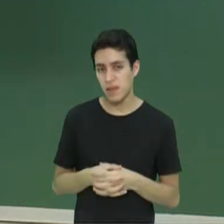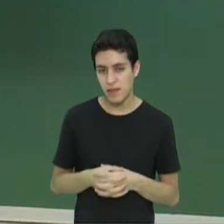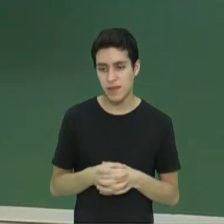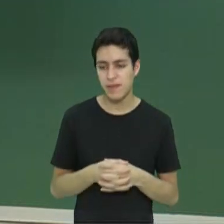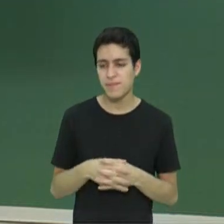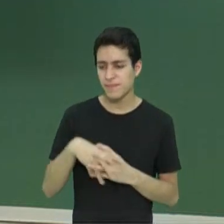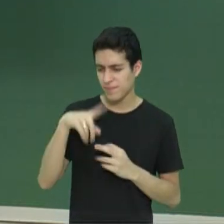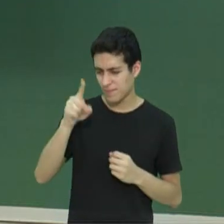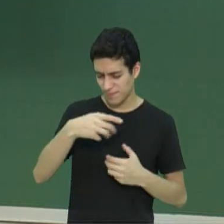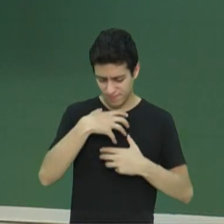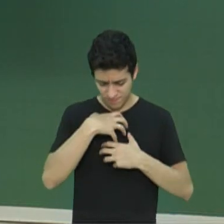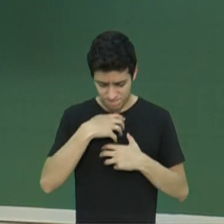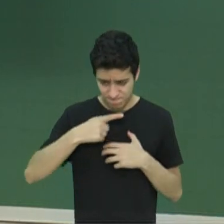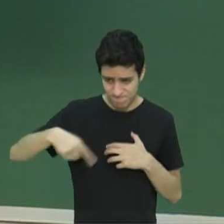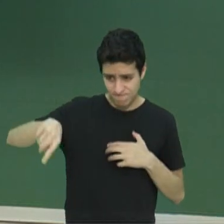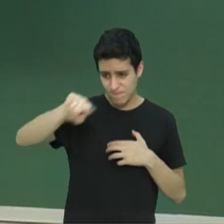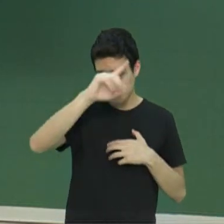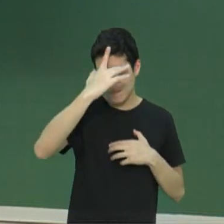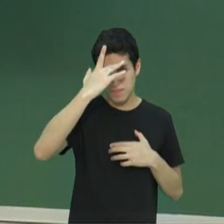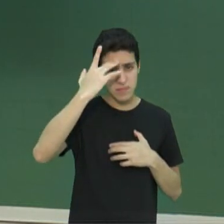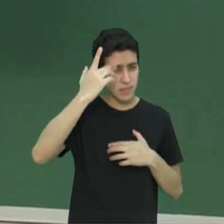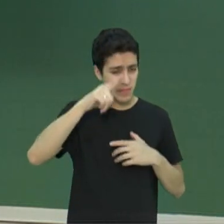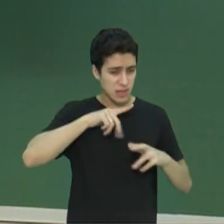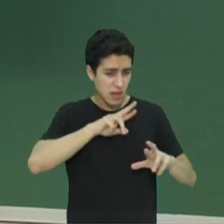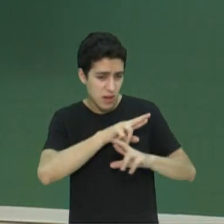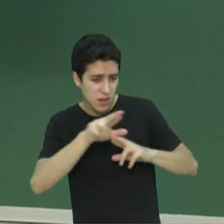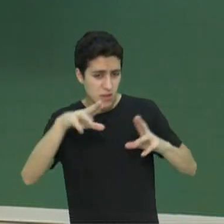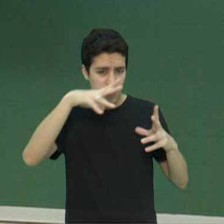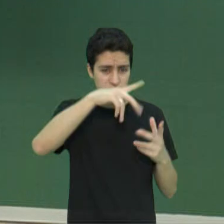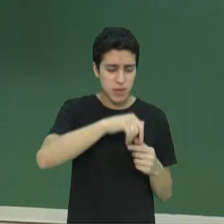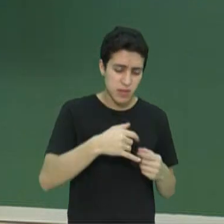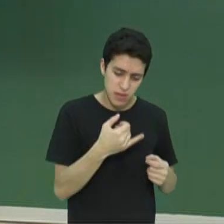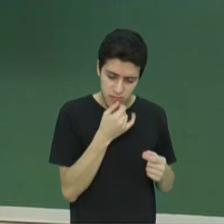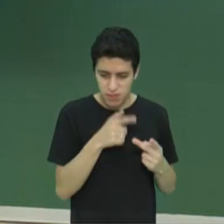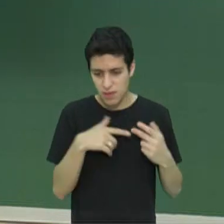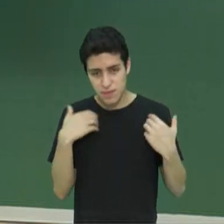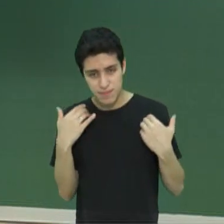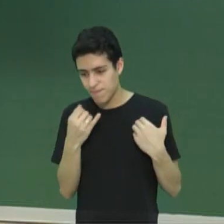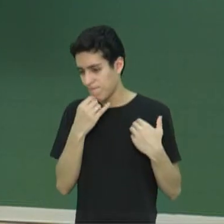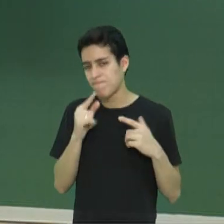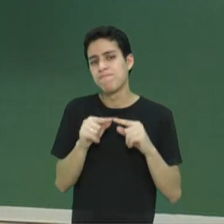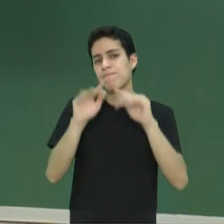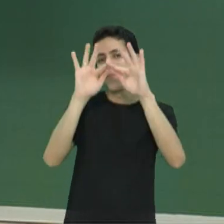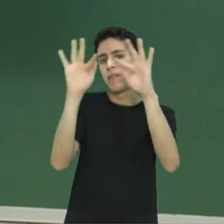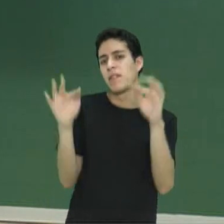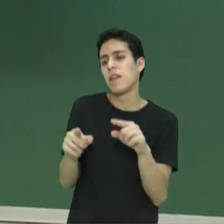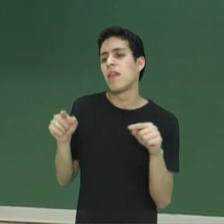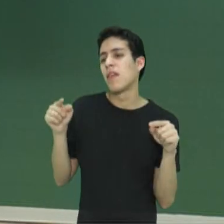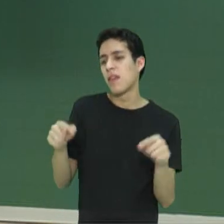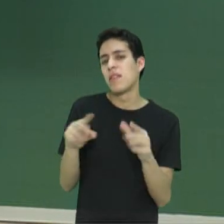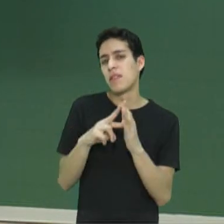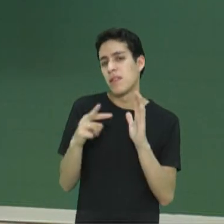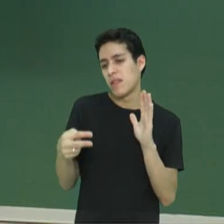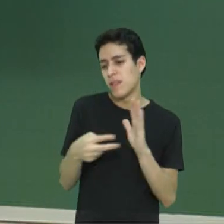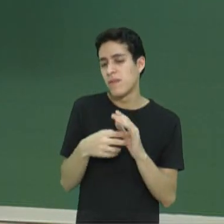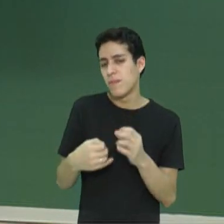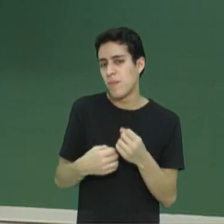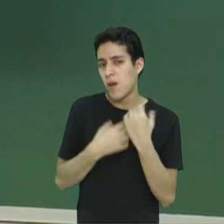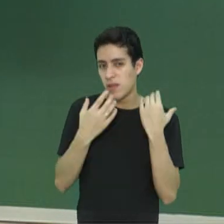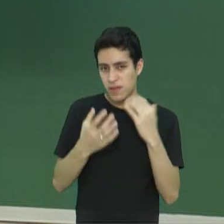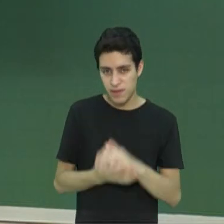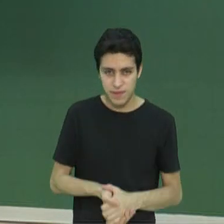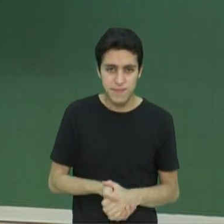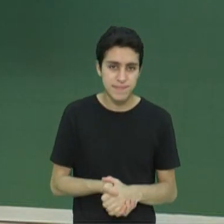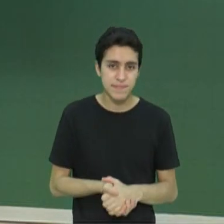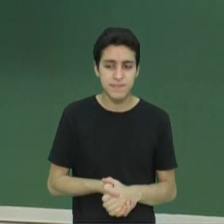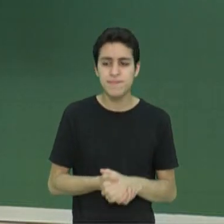Desses sentimentos que o homem tem em relação ao mundo. Alegria, tristeza, angústia, felicidade. Isso que vai descrever uma poesia. E é